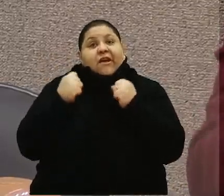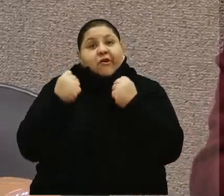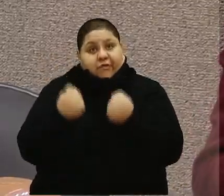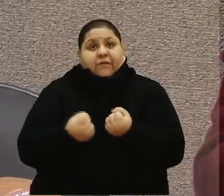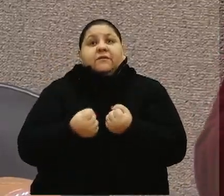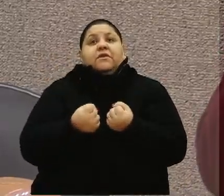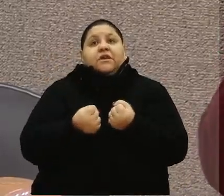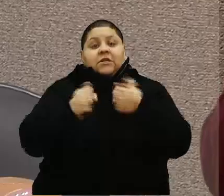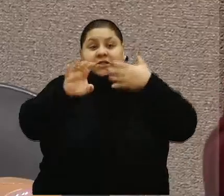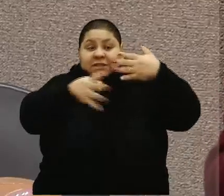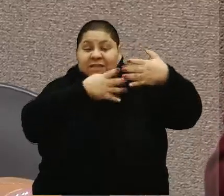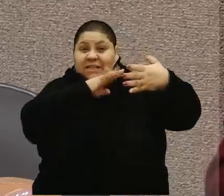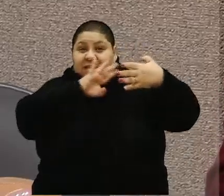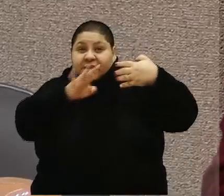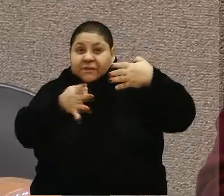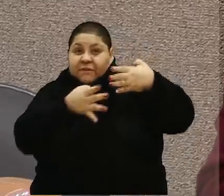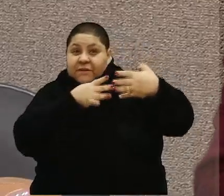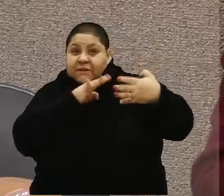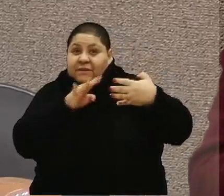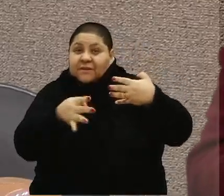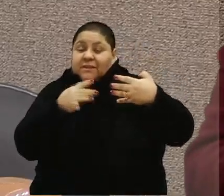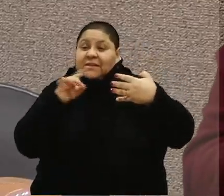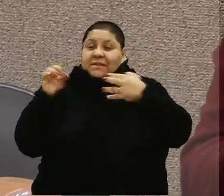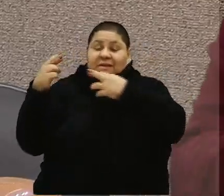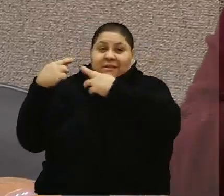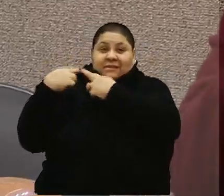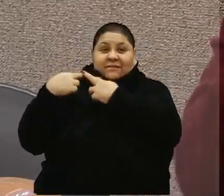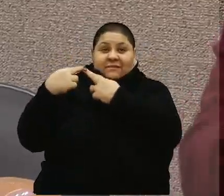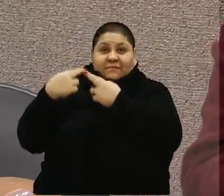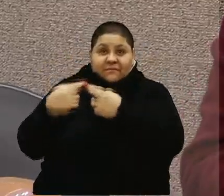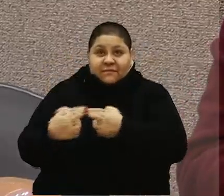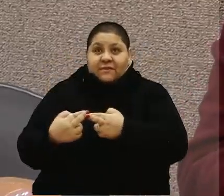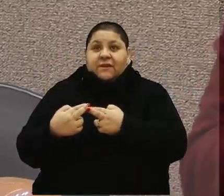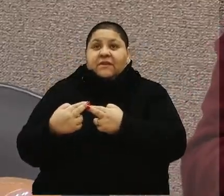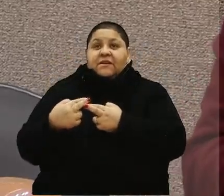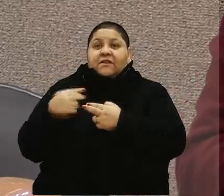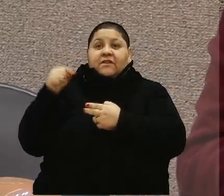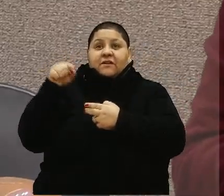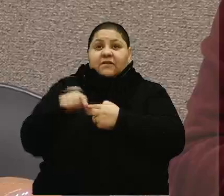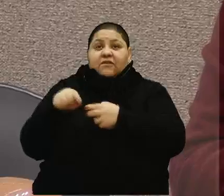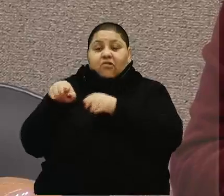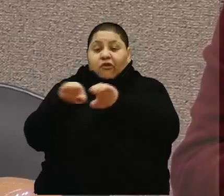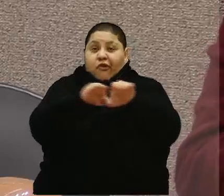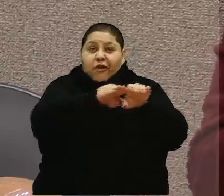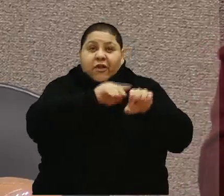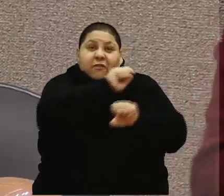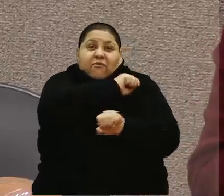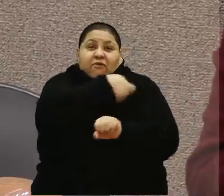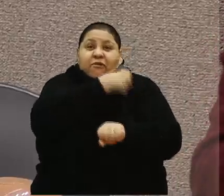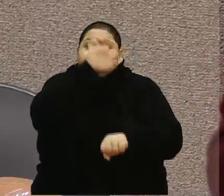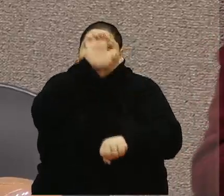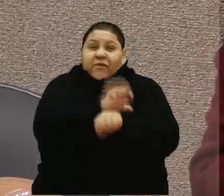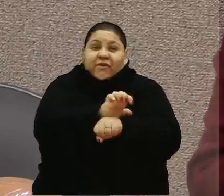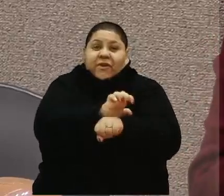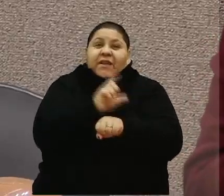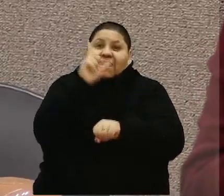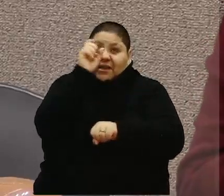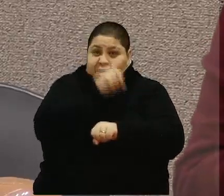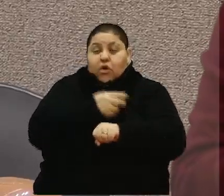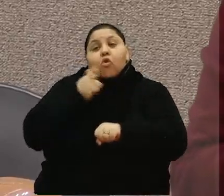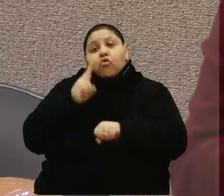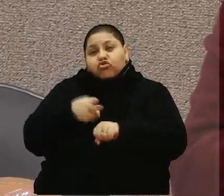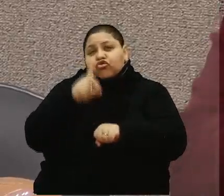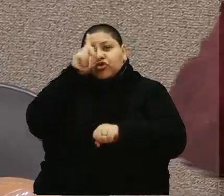sentido da transparência, da responsabilidade, do quanto ele trouxe equilíbrio fiscal para um Estado que estava tão difícil, que ainda